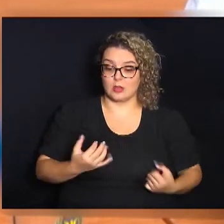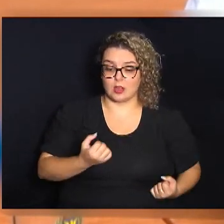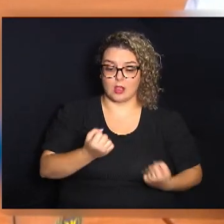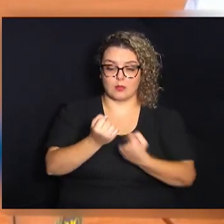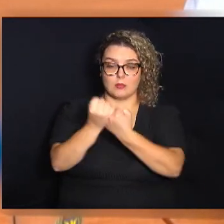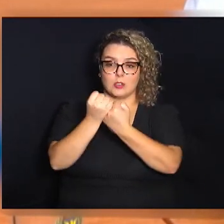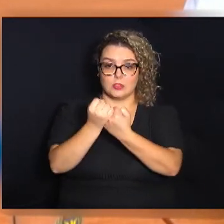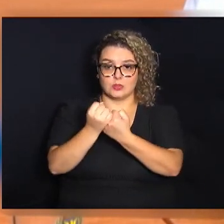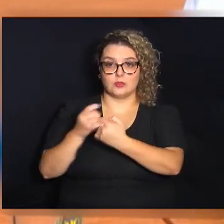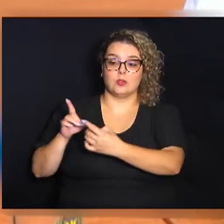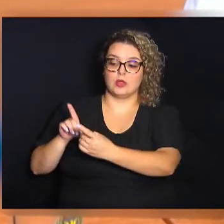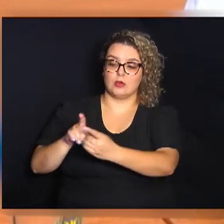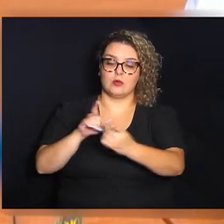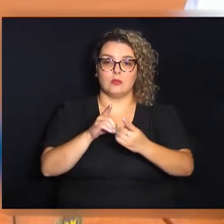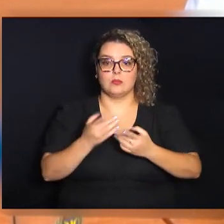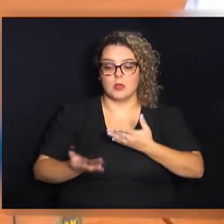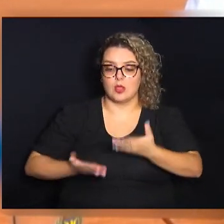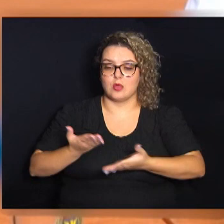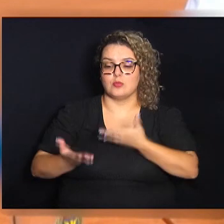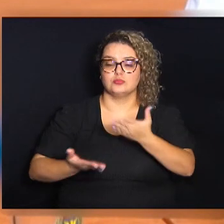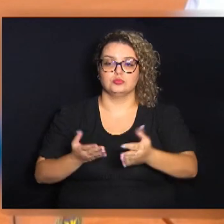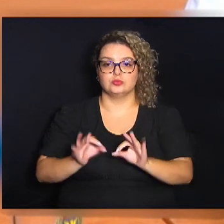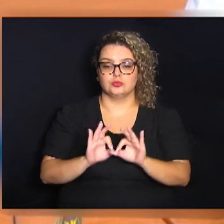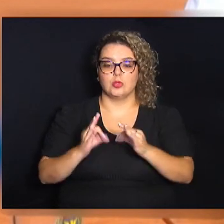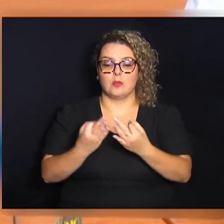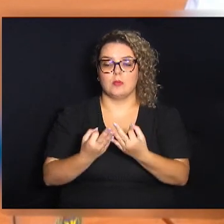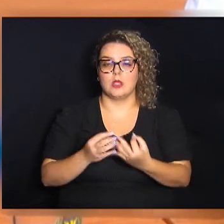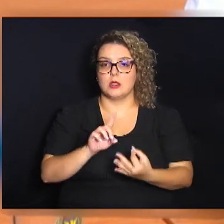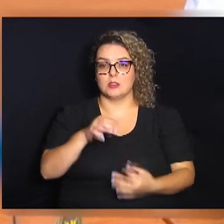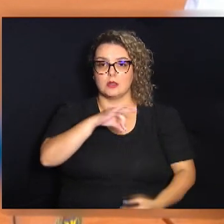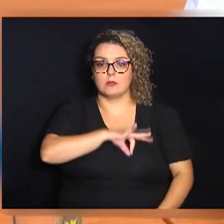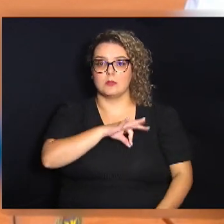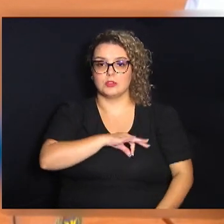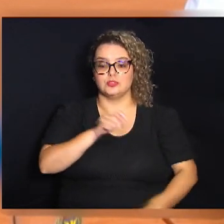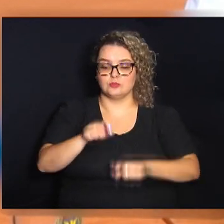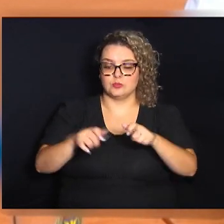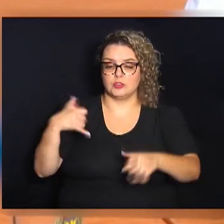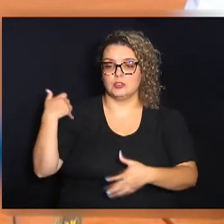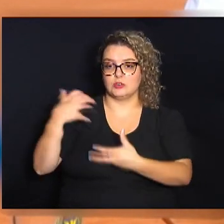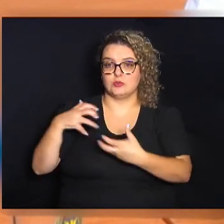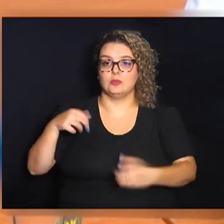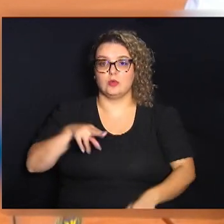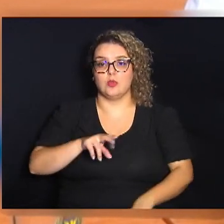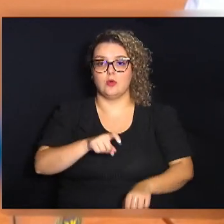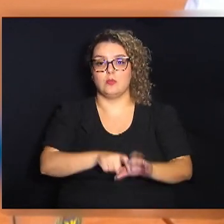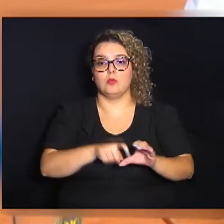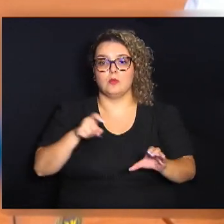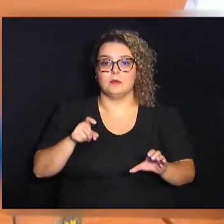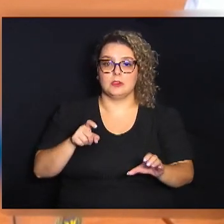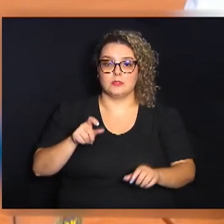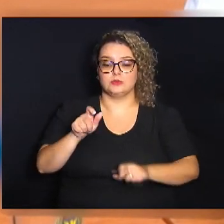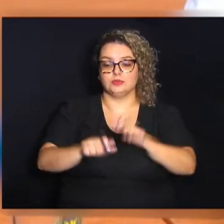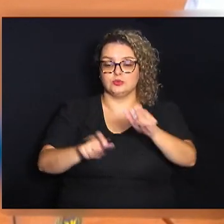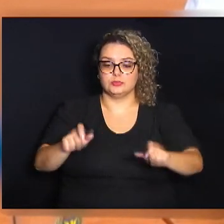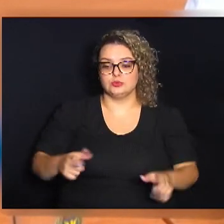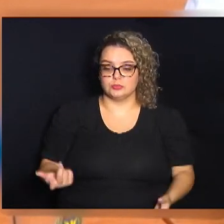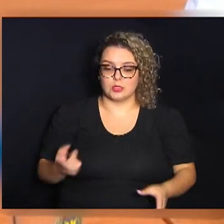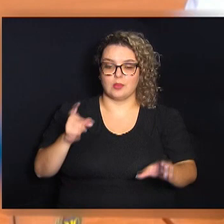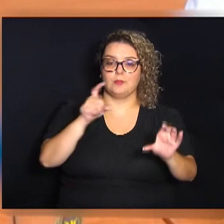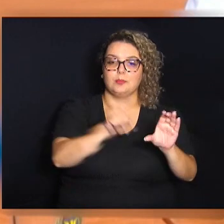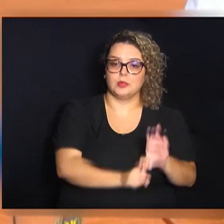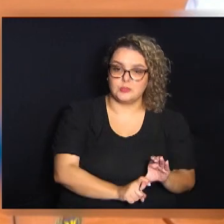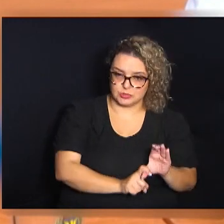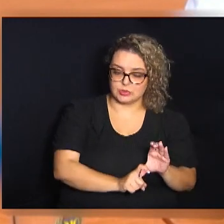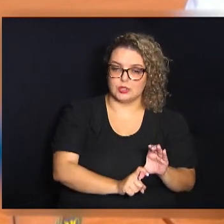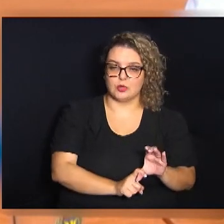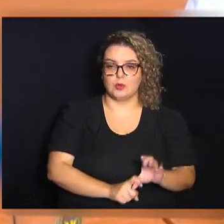e atendimento ao cuidador familiar não remunerado de pessoa idosa ou em situação de dependência. Com o parecer favorável do